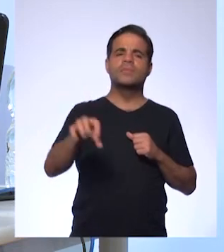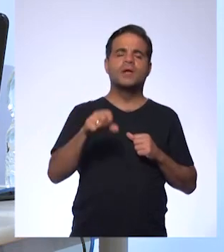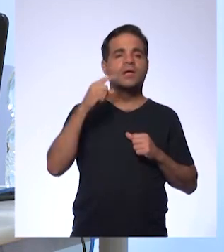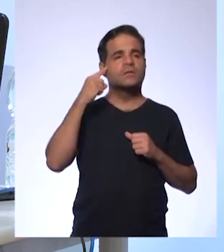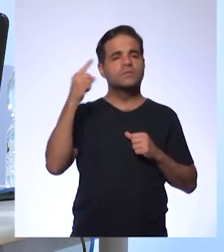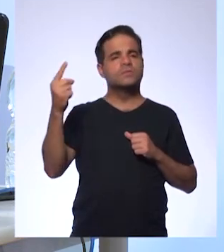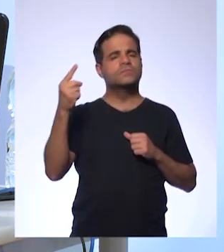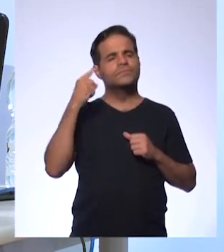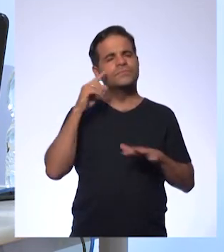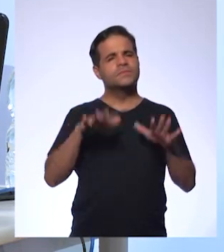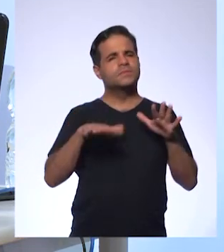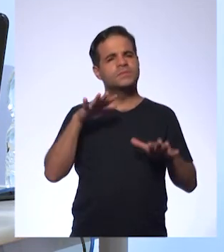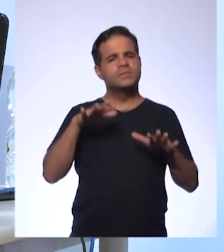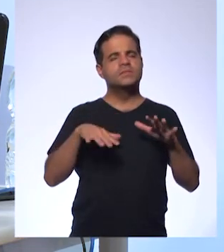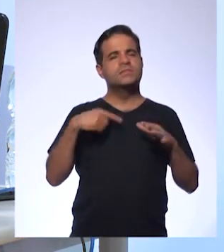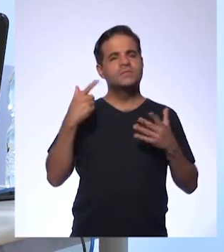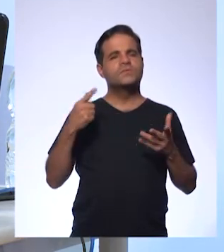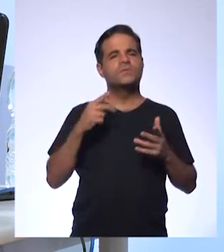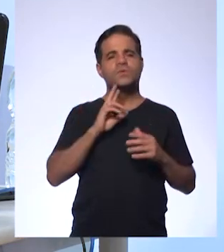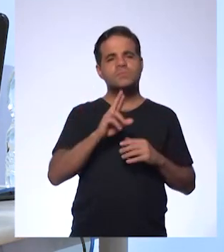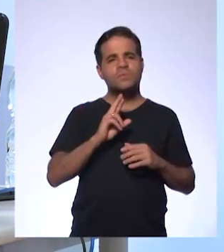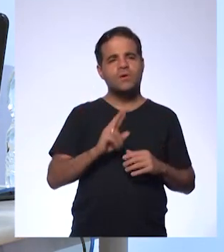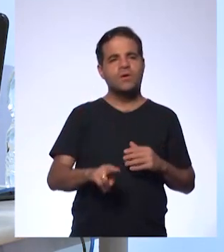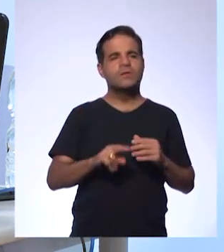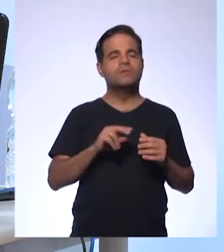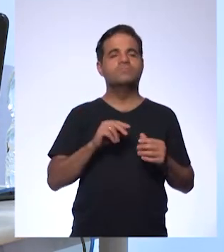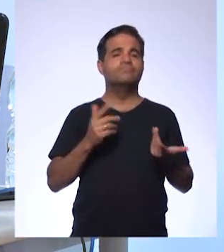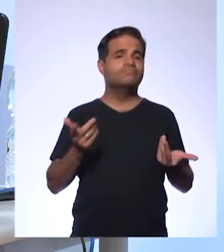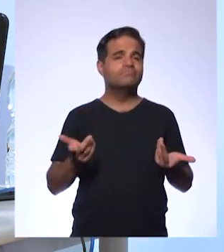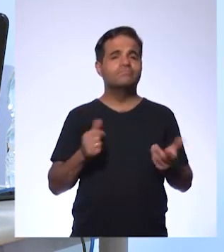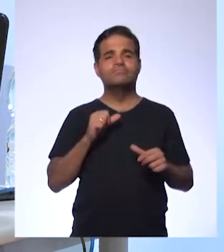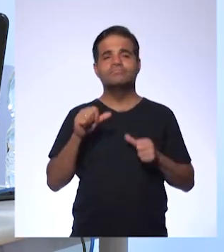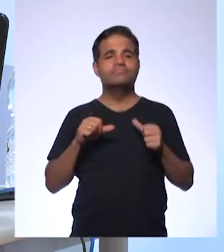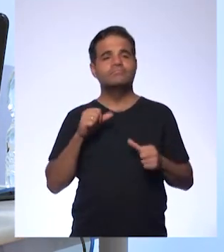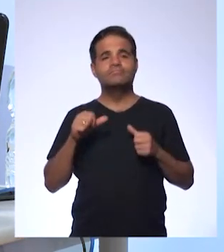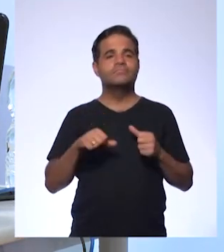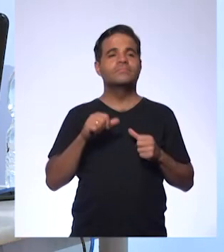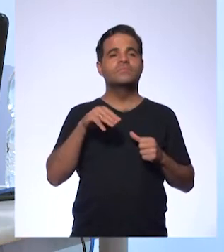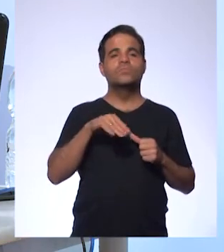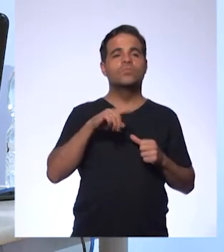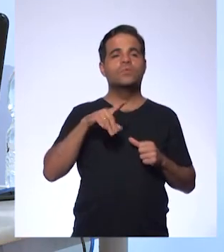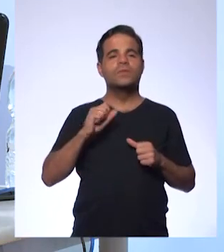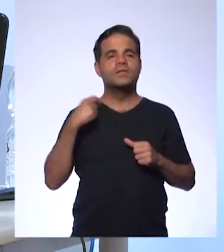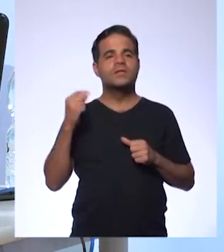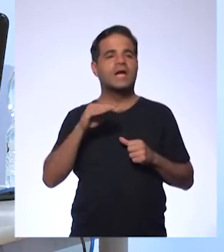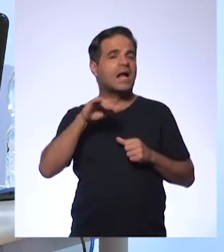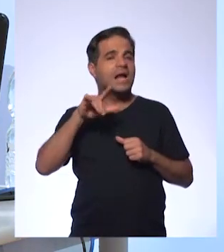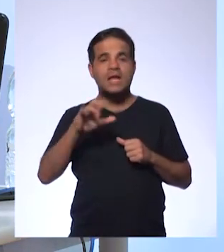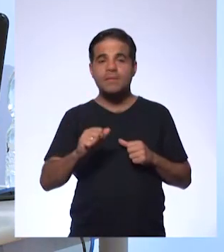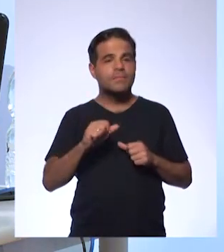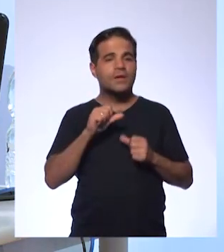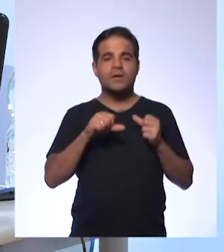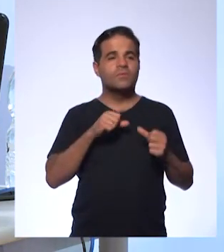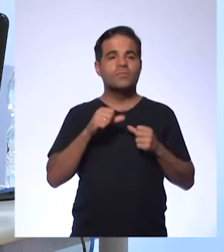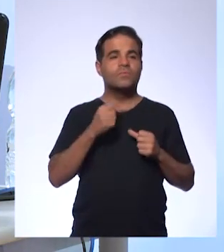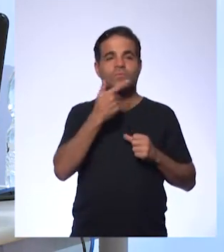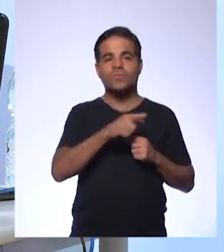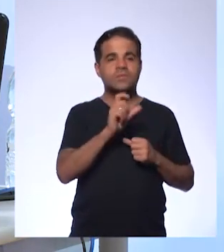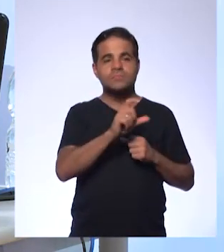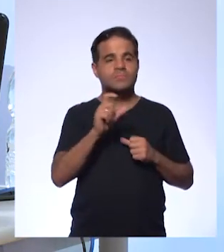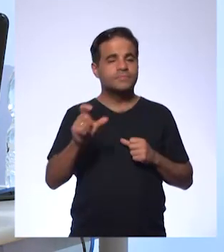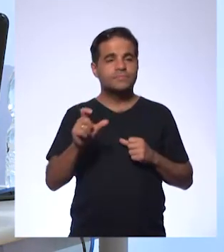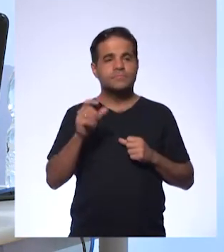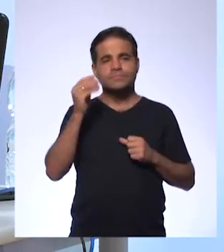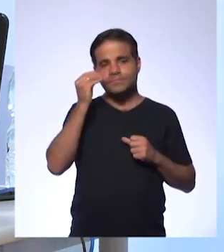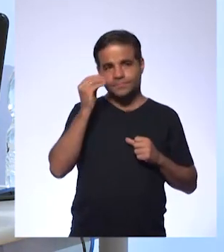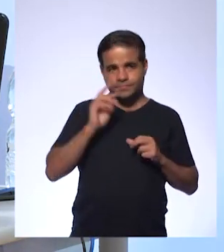aí eu falo, às vezes eles ficam muito redundantes, né? Mudanças climáticas, mudanças no clima. Falou a mesma coisa com outras palavras.